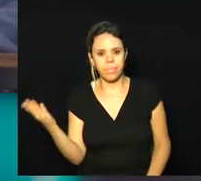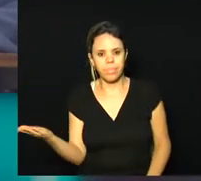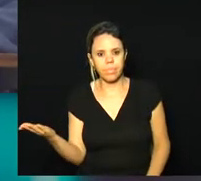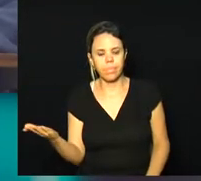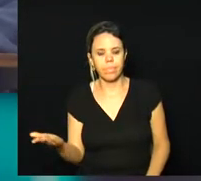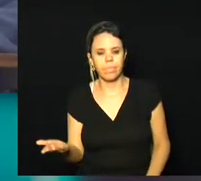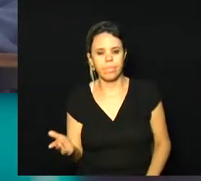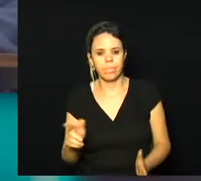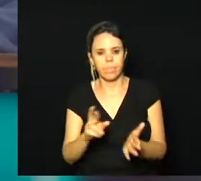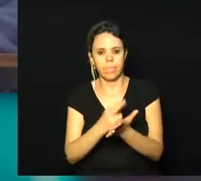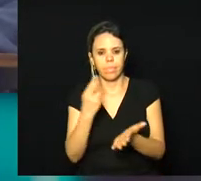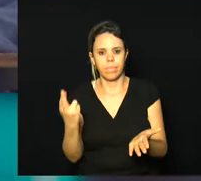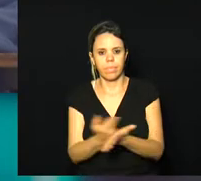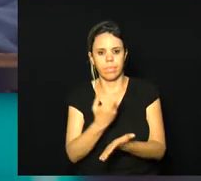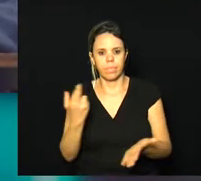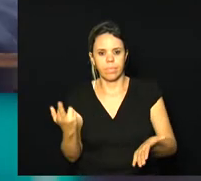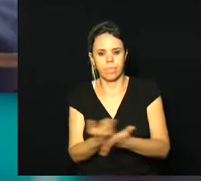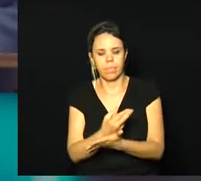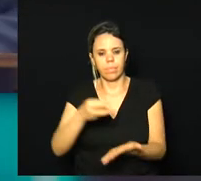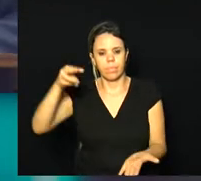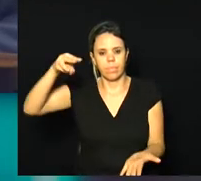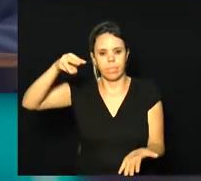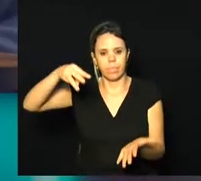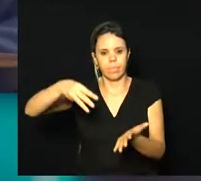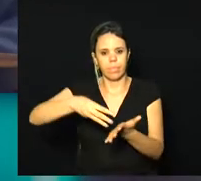guia Garfo de Ouro.